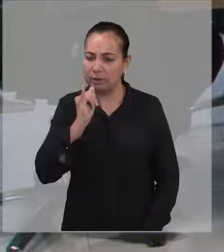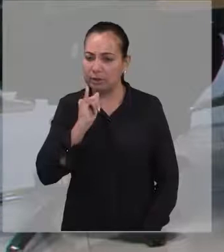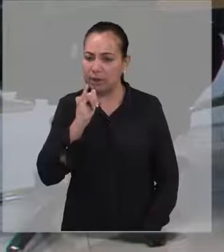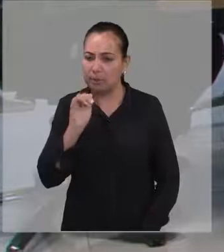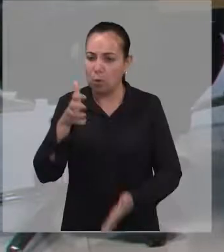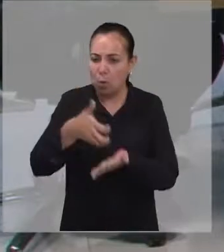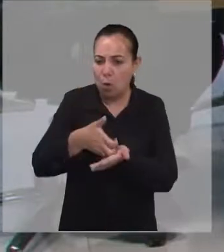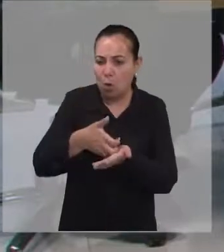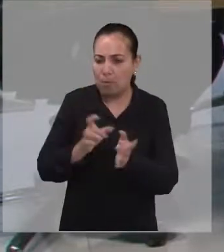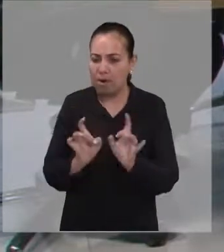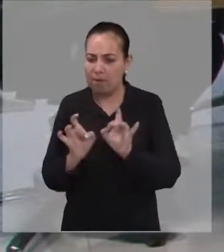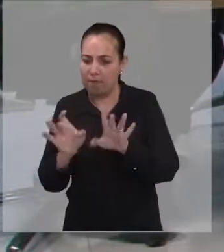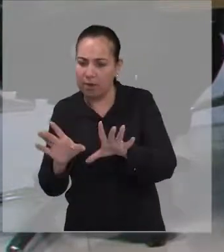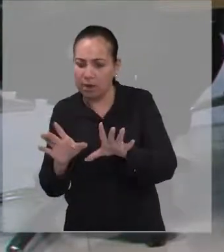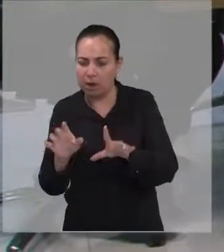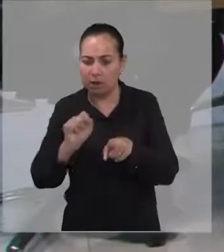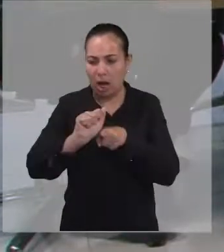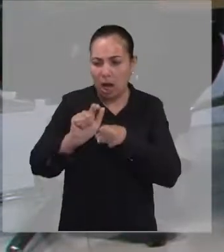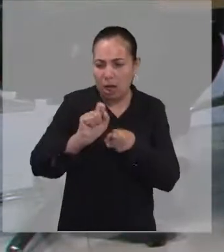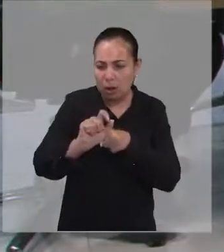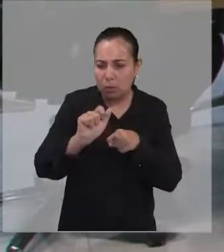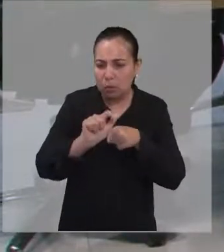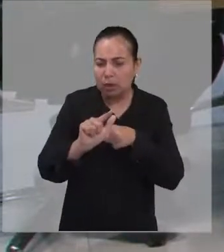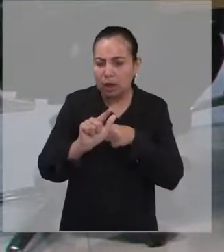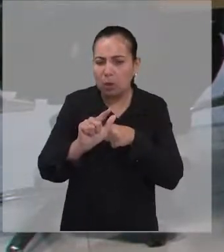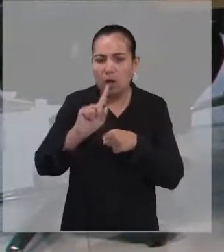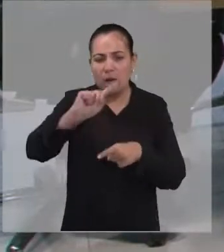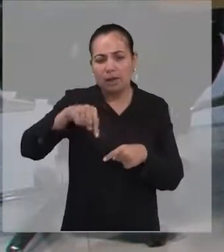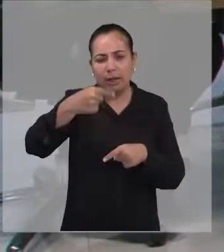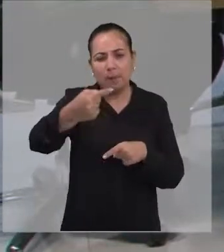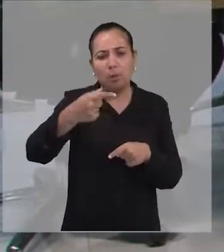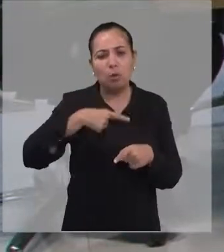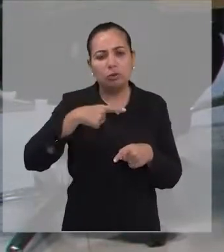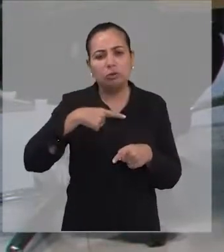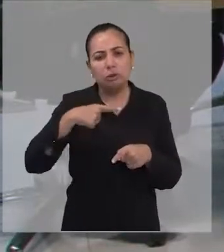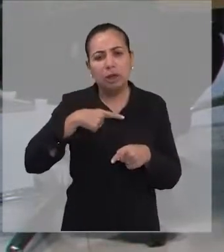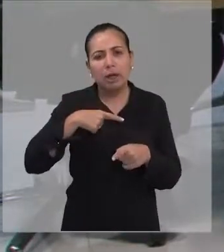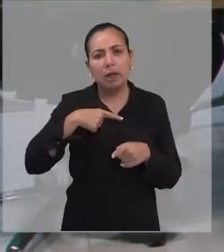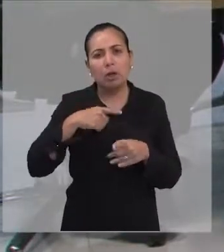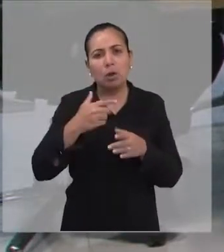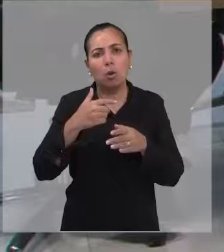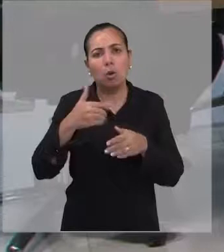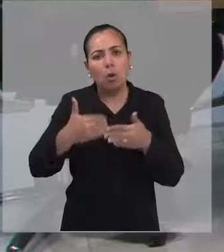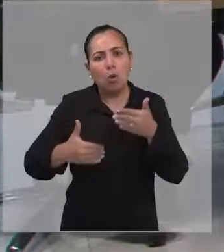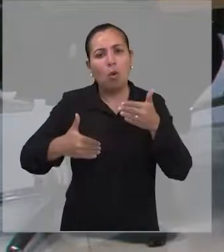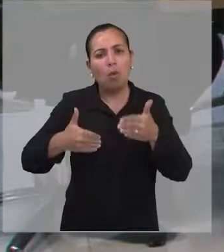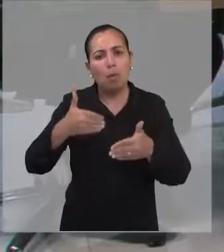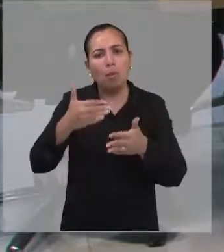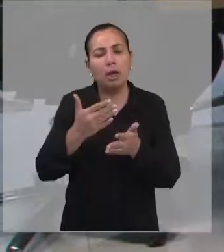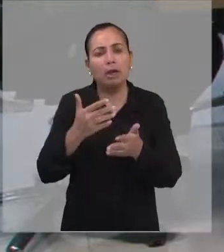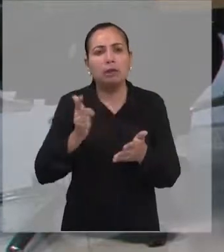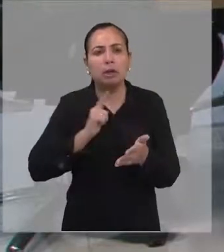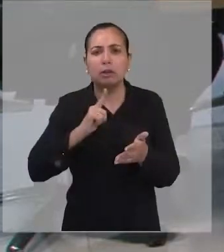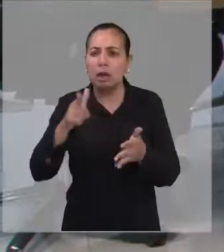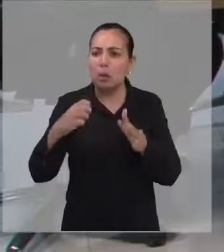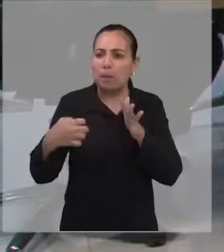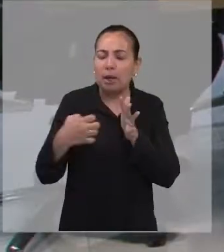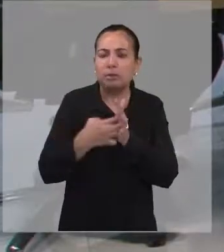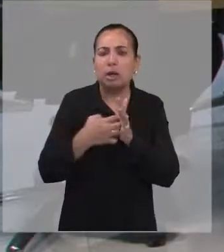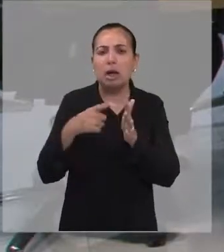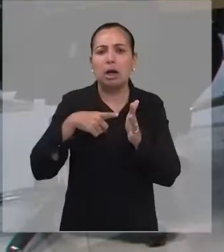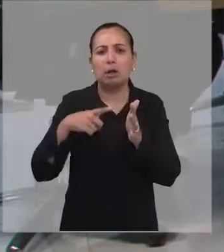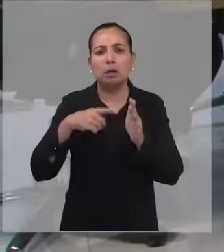de aluguel, né? E a partir daí você sai ampliando esse contrato, né? O contrato trabalhador-empresário ou empregador,